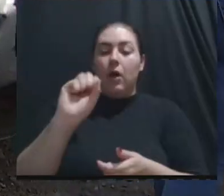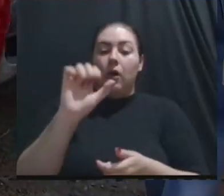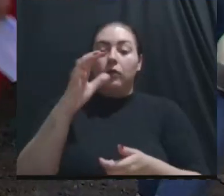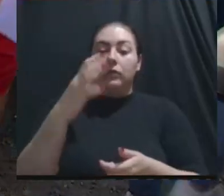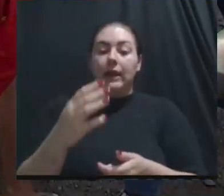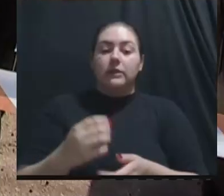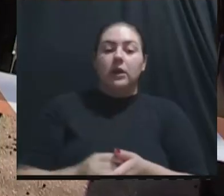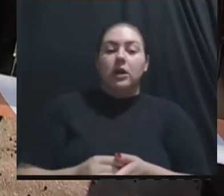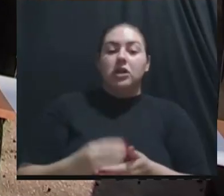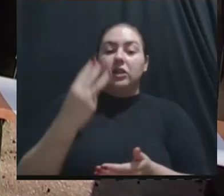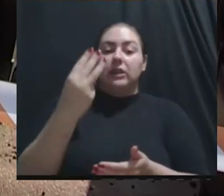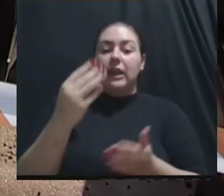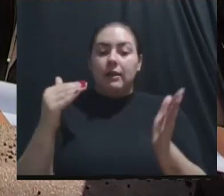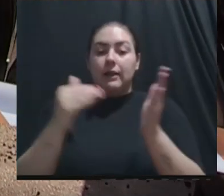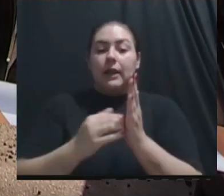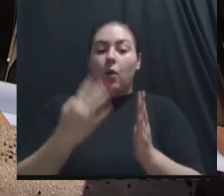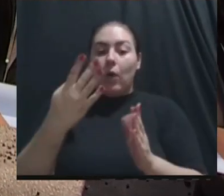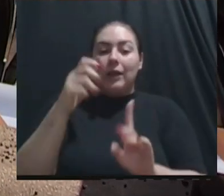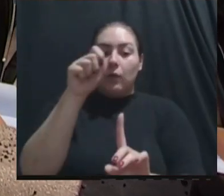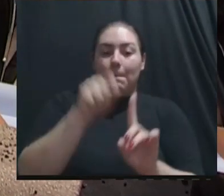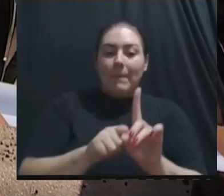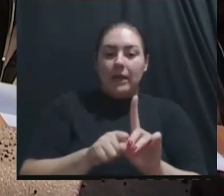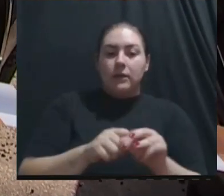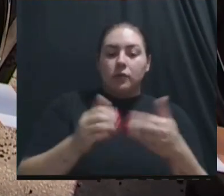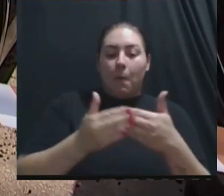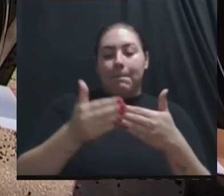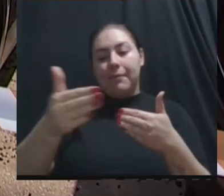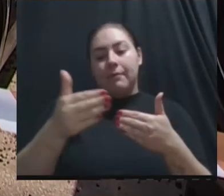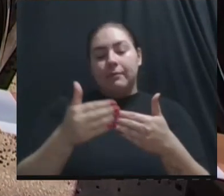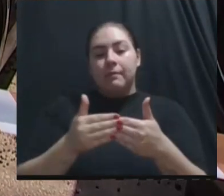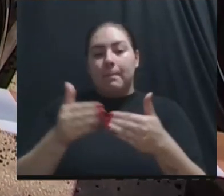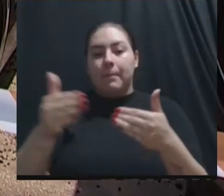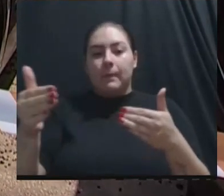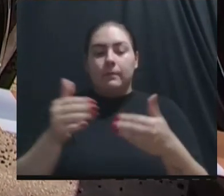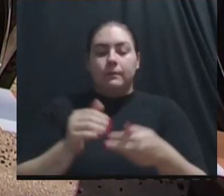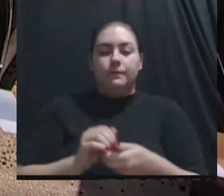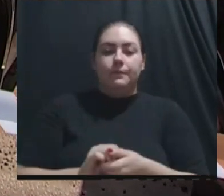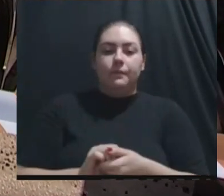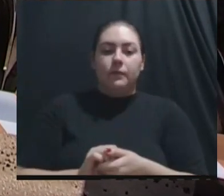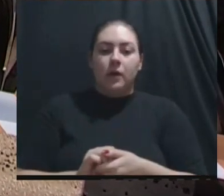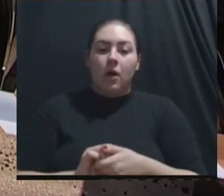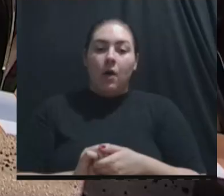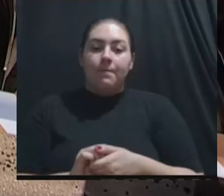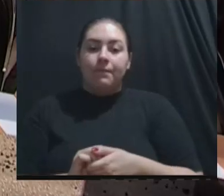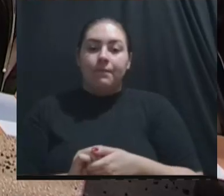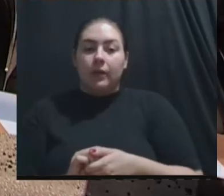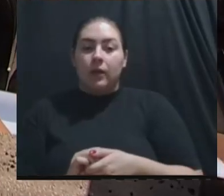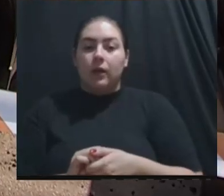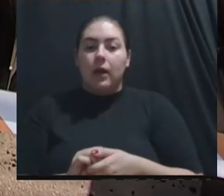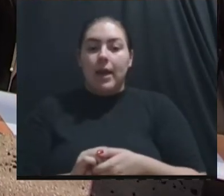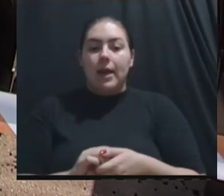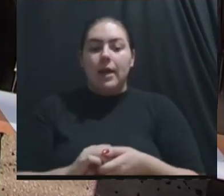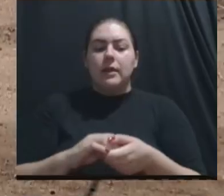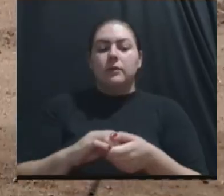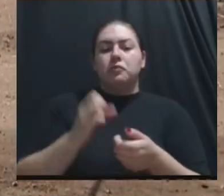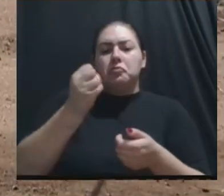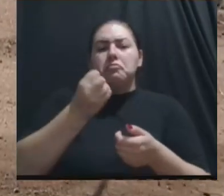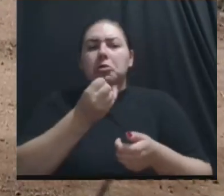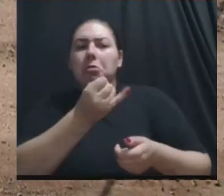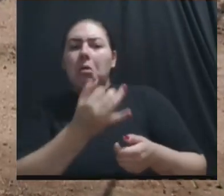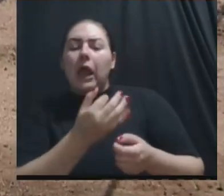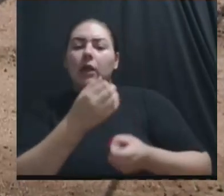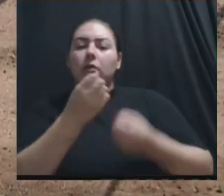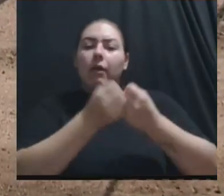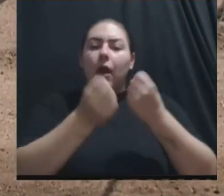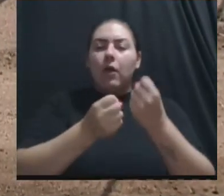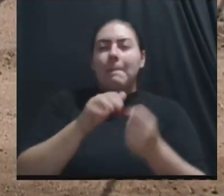tudo da quantidade de veículos disponíveis para fazer o leilão. Em média de 400 lotes. E